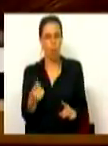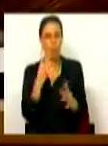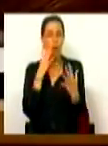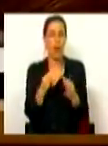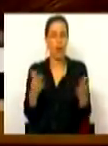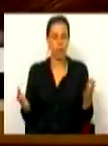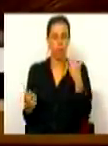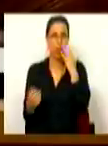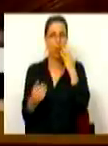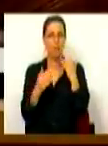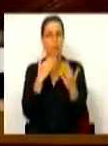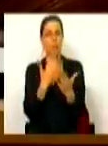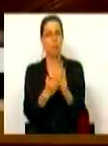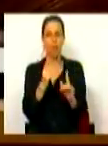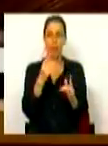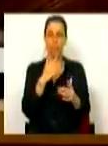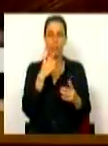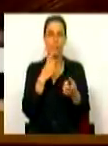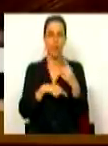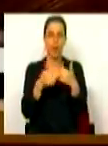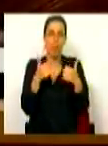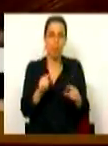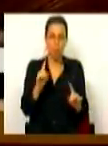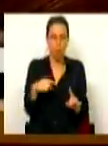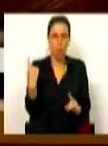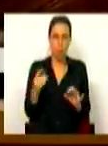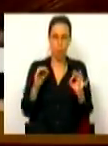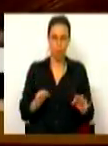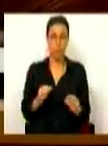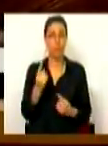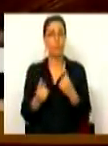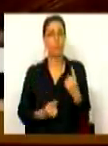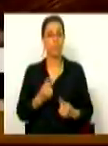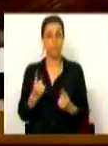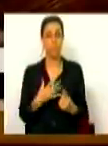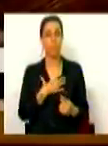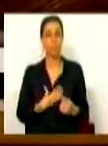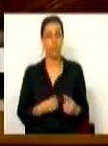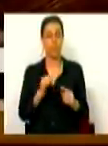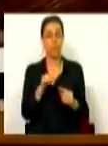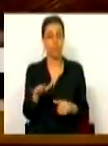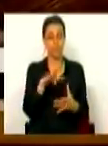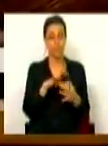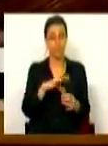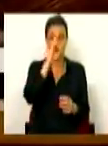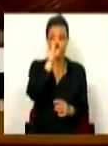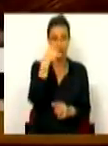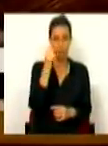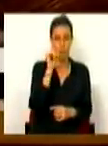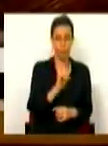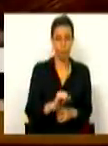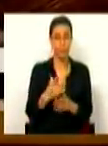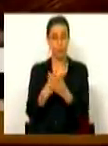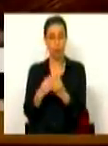natural, diria até saudável que assim seja. E alguns até gostariam que o seu domínio do saber e